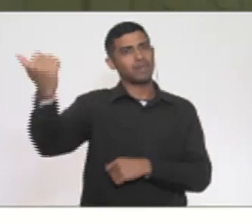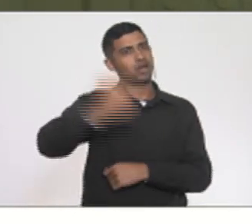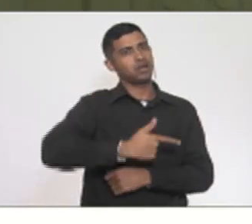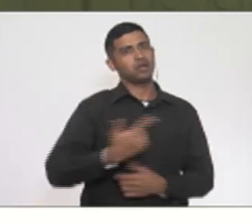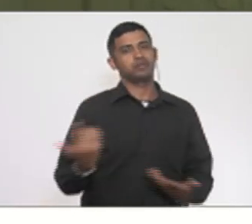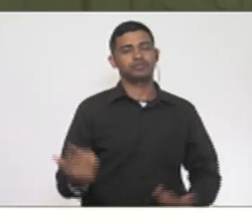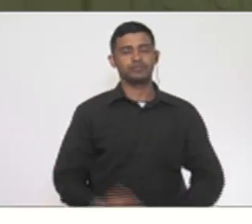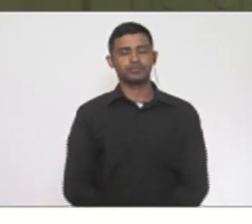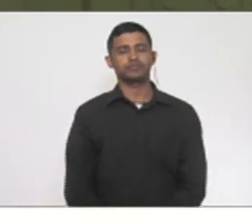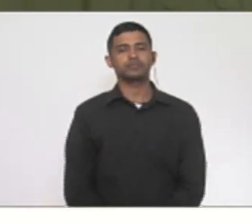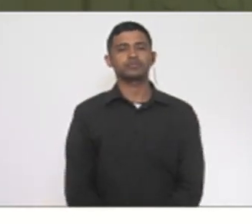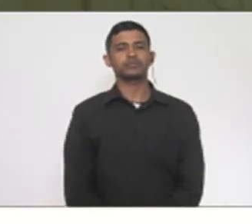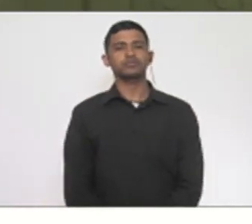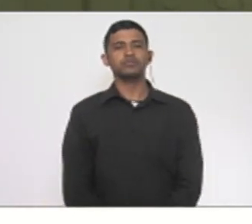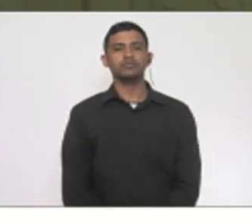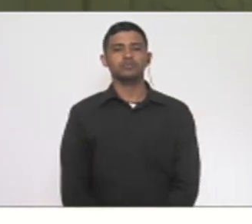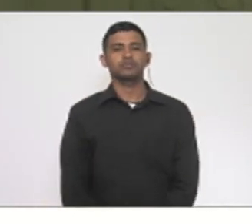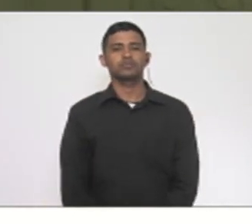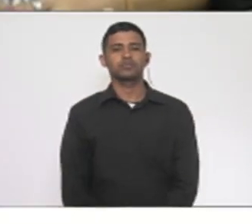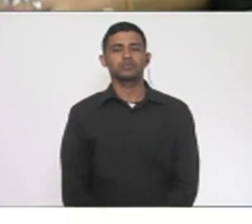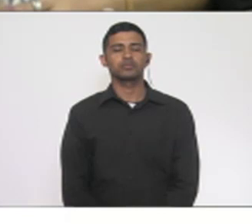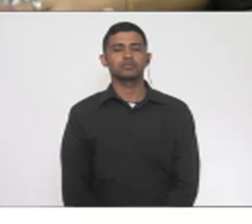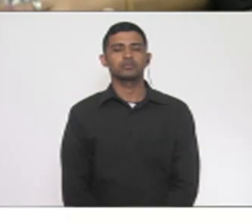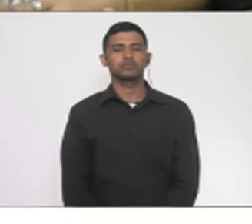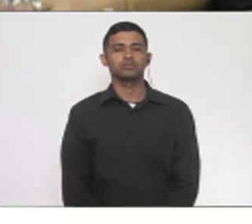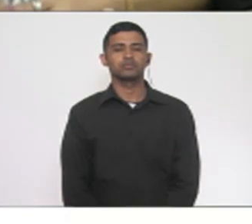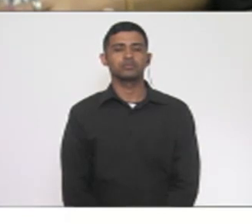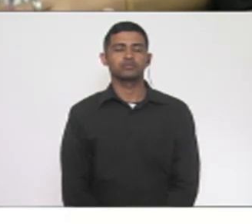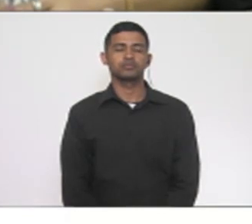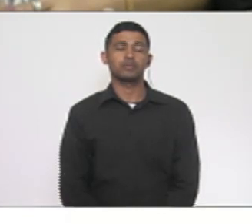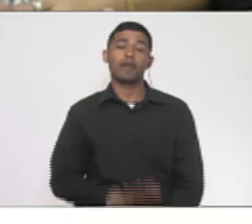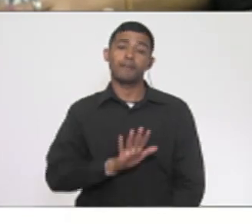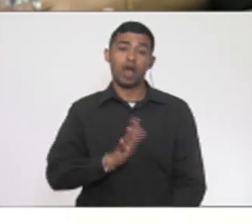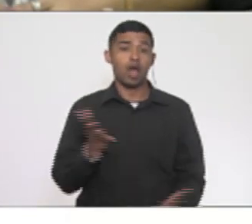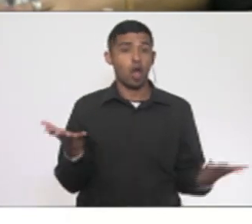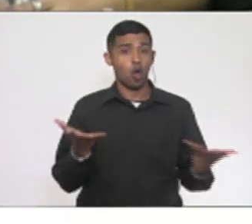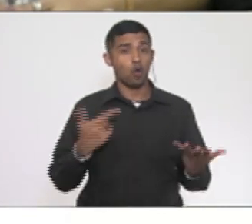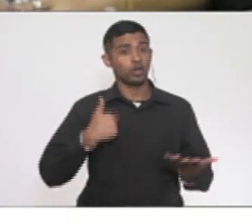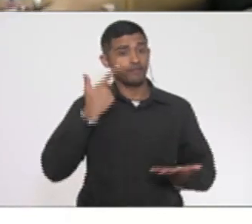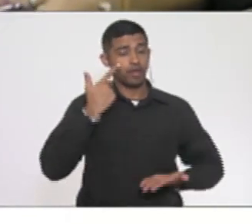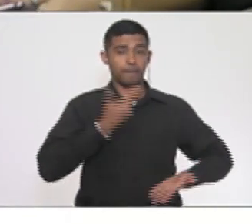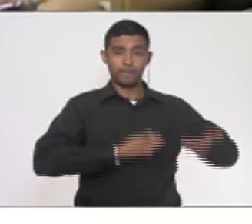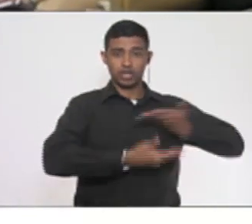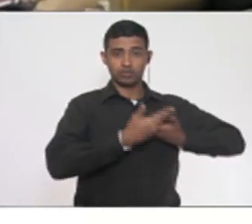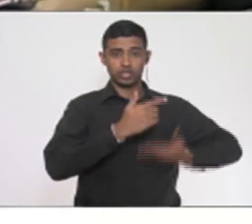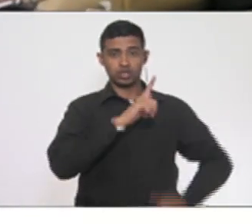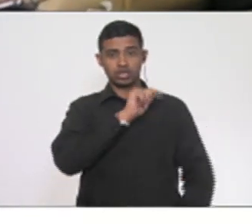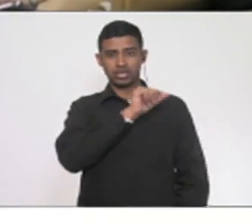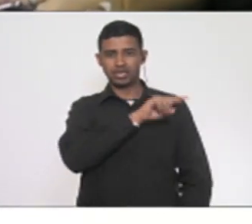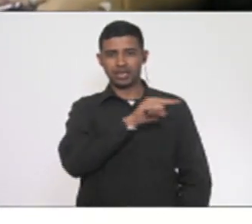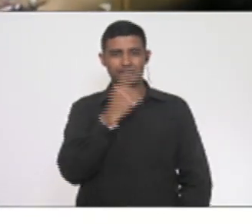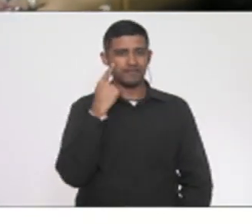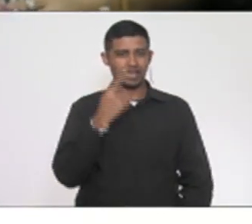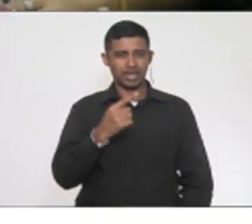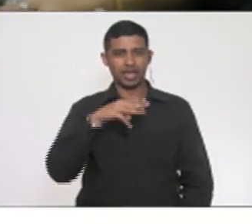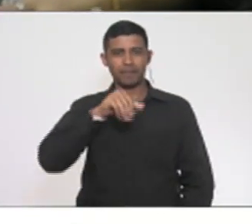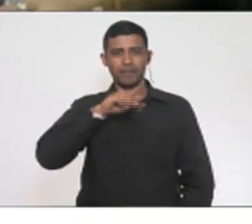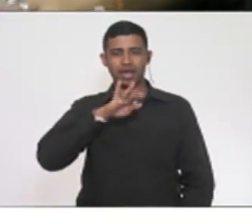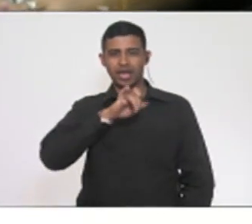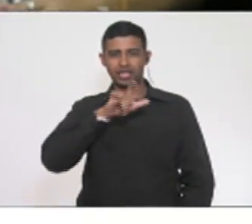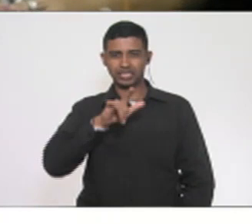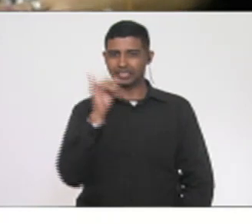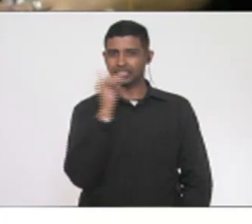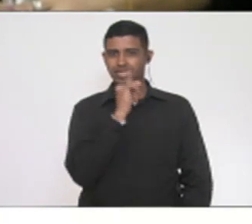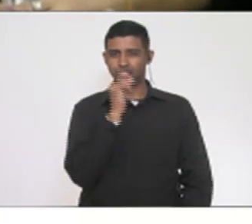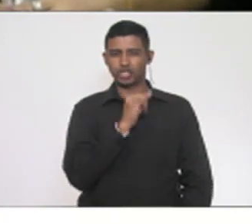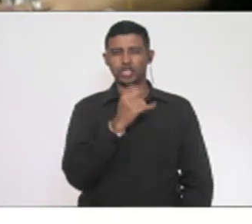de gasodutos. Mas são regiões mais maduras. Mas, mesmo assim, hoje, a participação do gás natural na matriz energética é